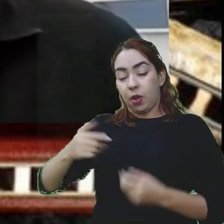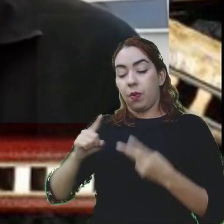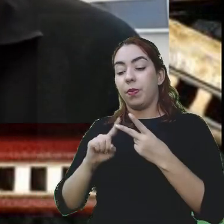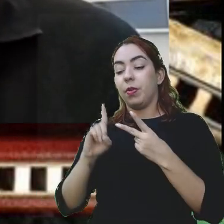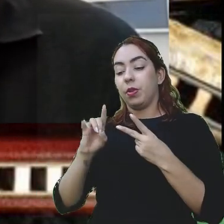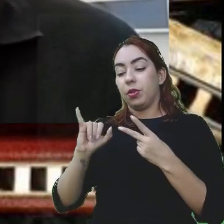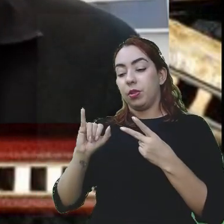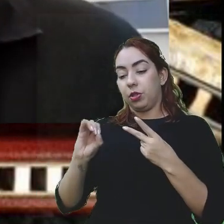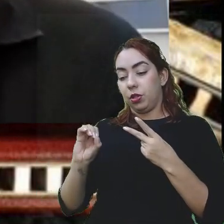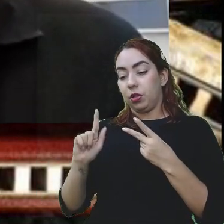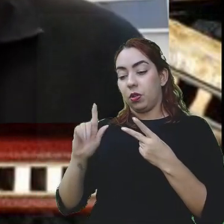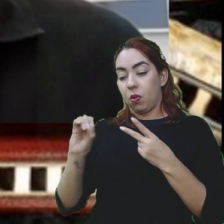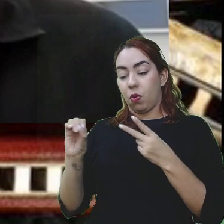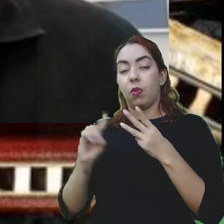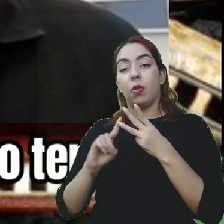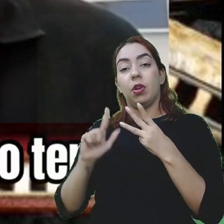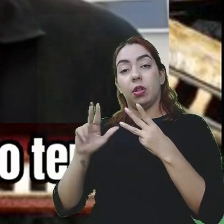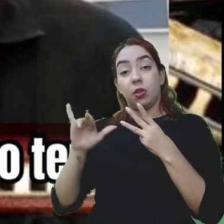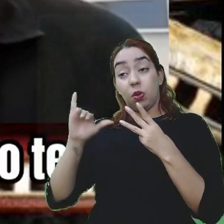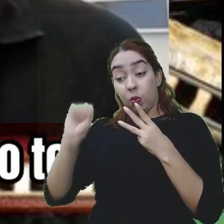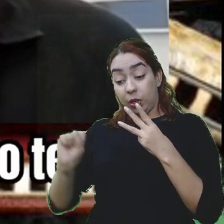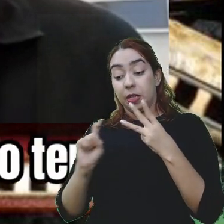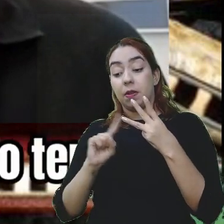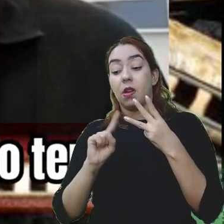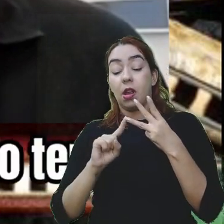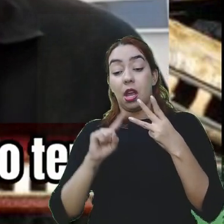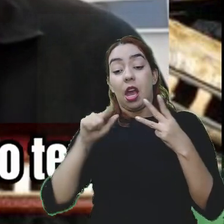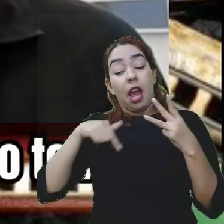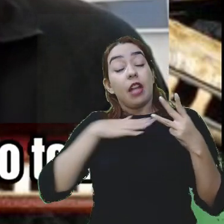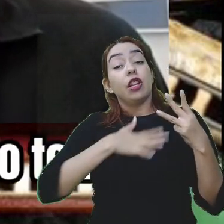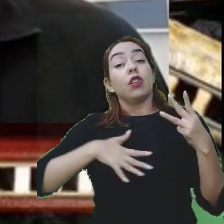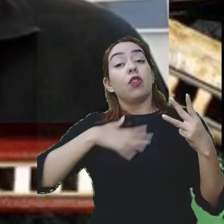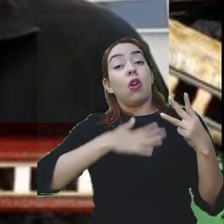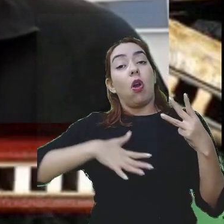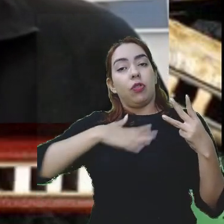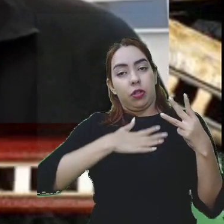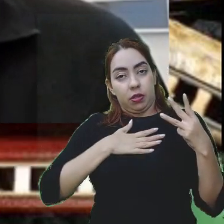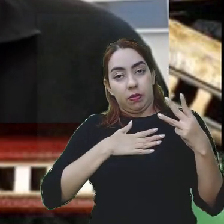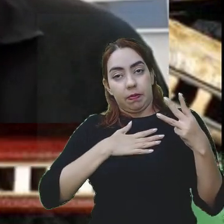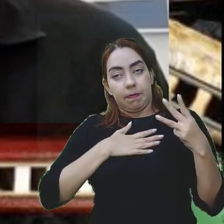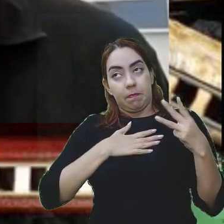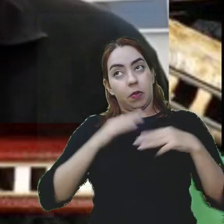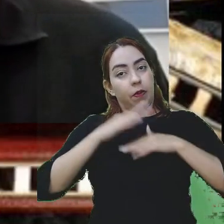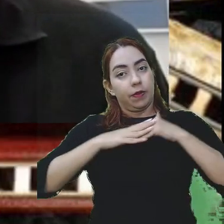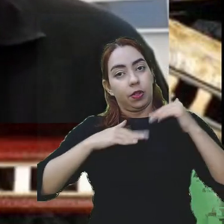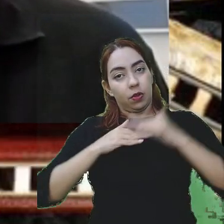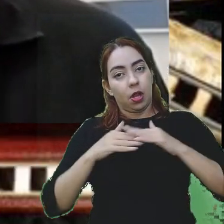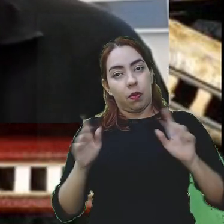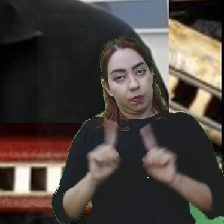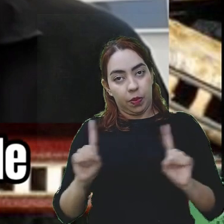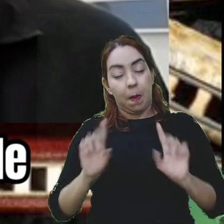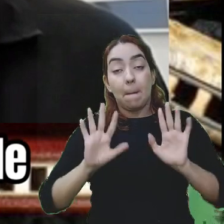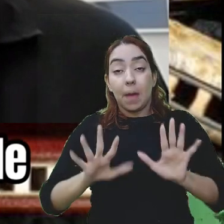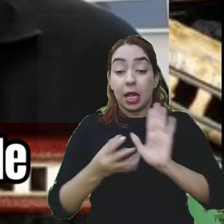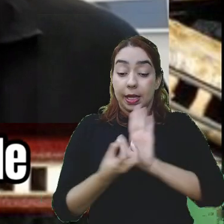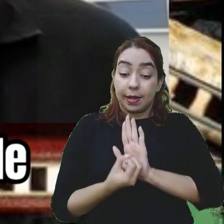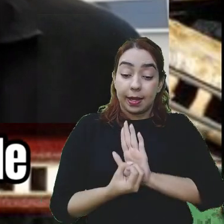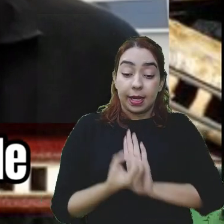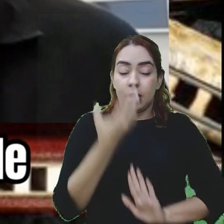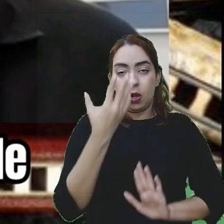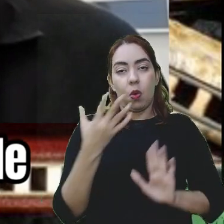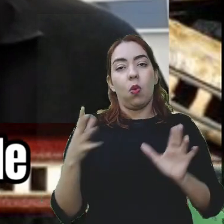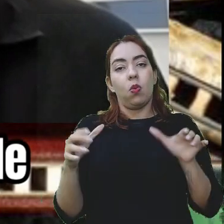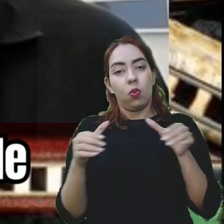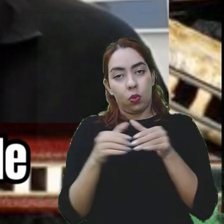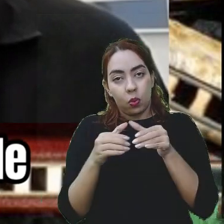o Luiz Carlos de Carvalho, que nem gaitista mas é um apreciador do instrumento há muito tempo, e nós iniciamos o Fórum Harmônicas, e nós tivemos